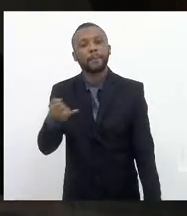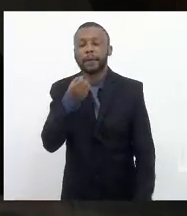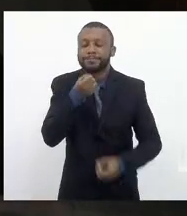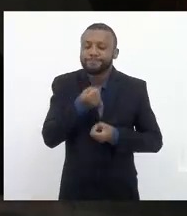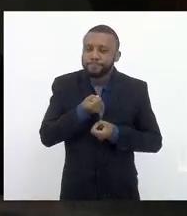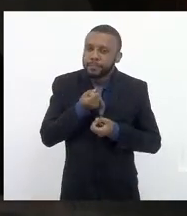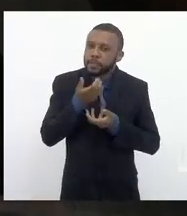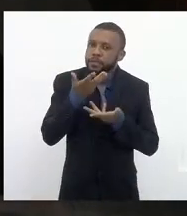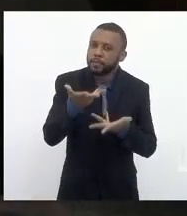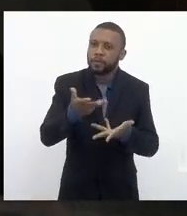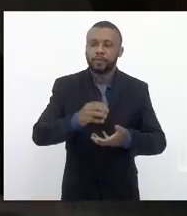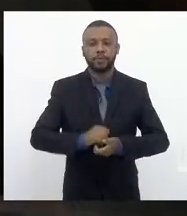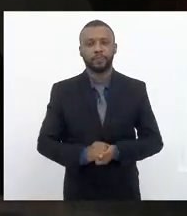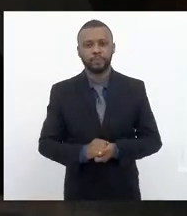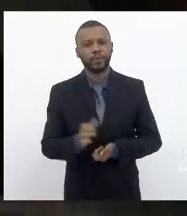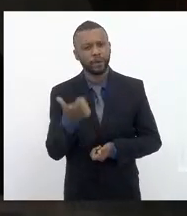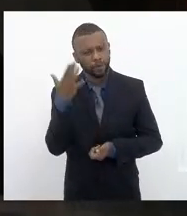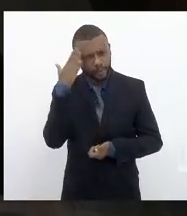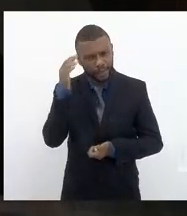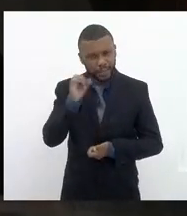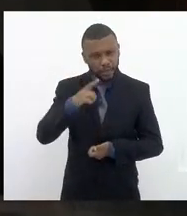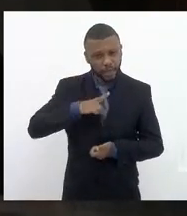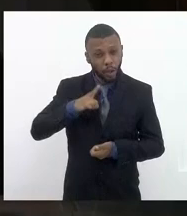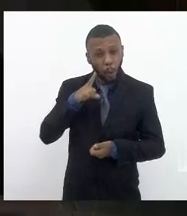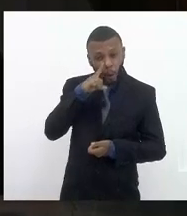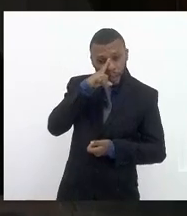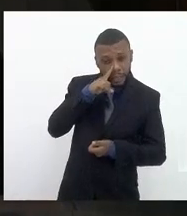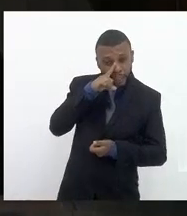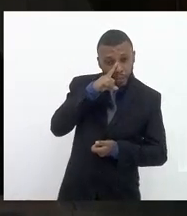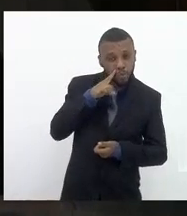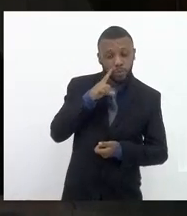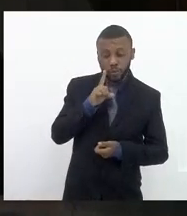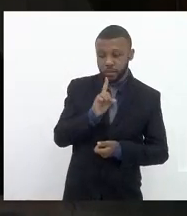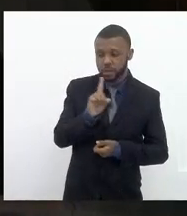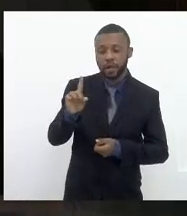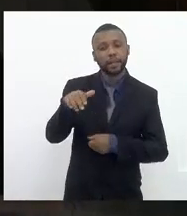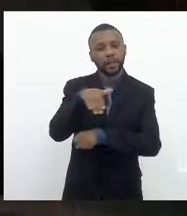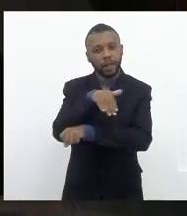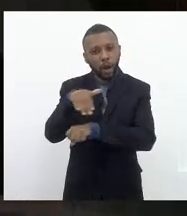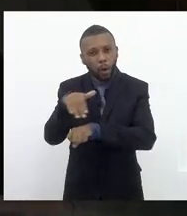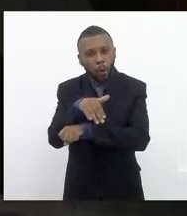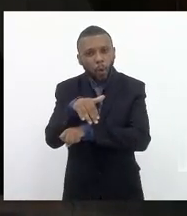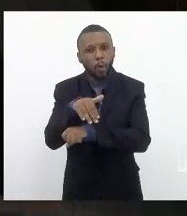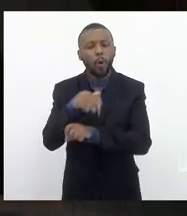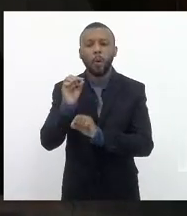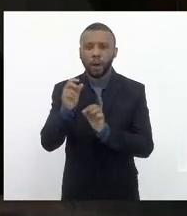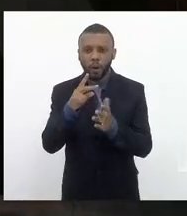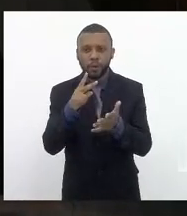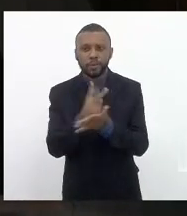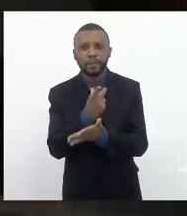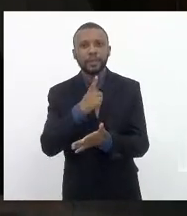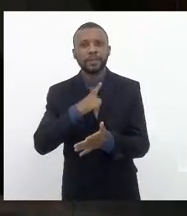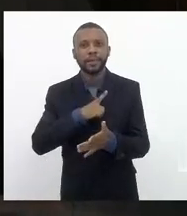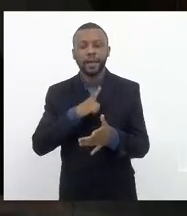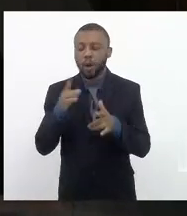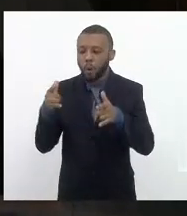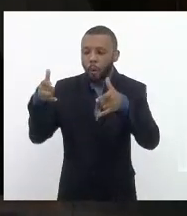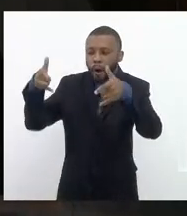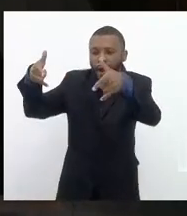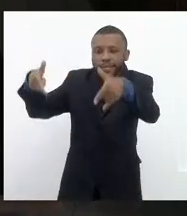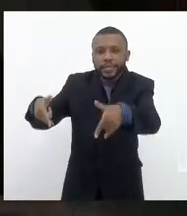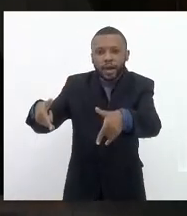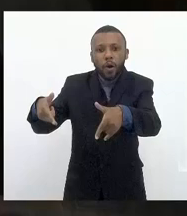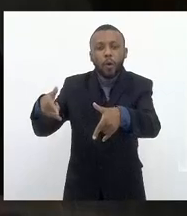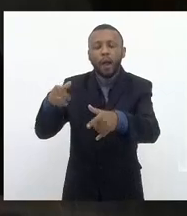e eu quero saber agora se eu corro riscos de andar na rua a deputada Martha Rocha é um cachorro Meu Milagre